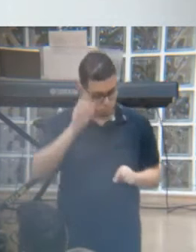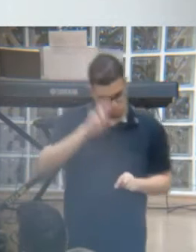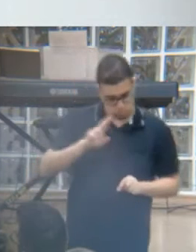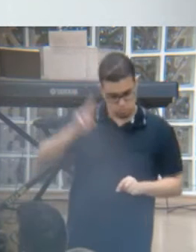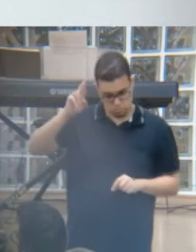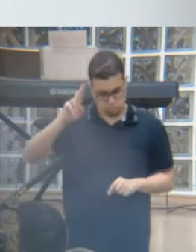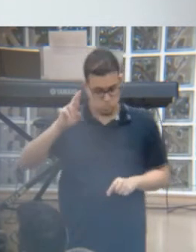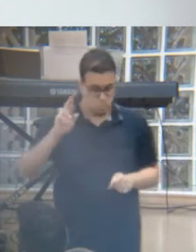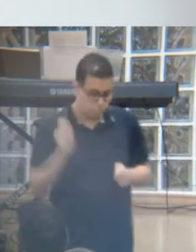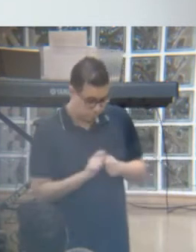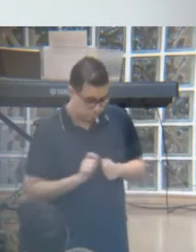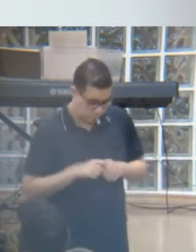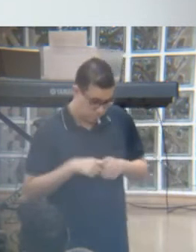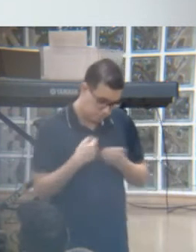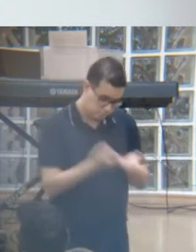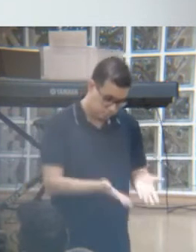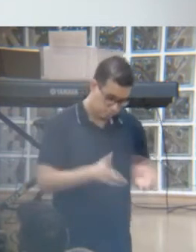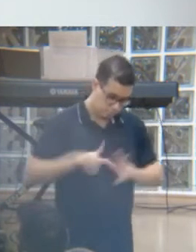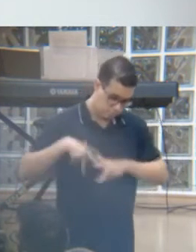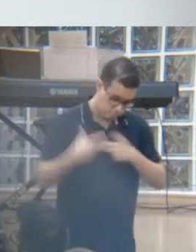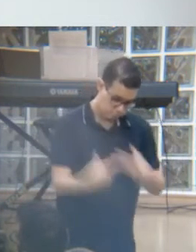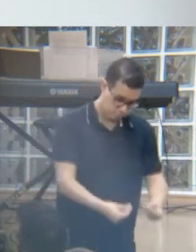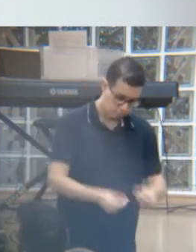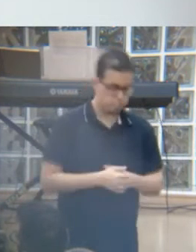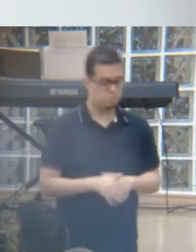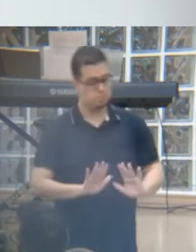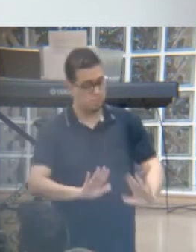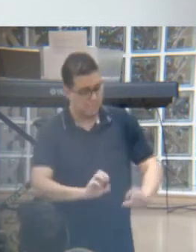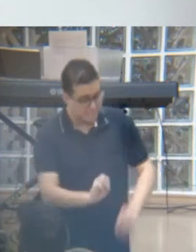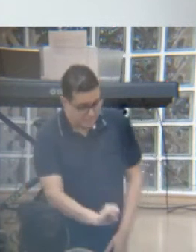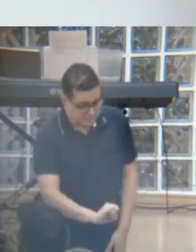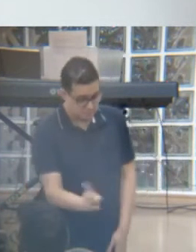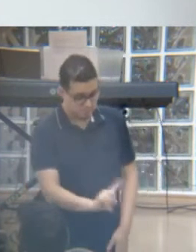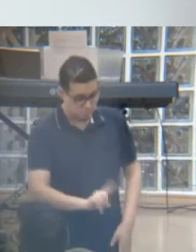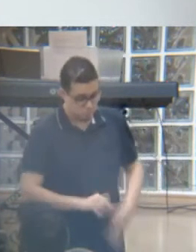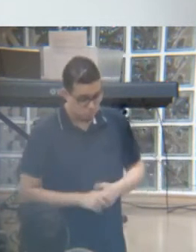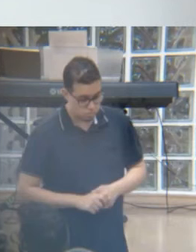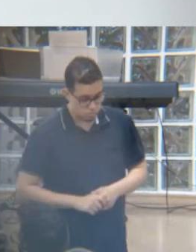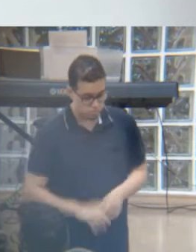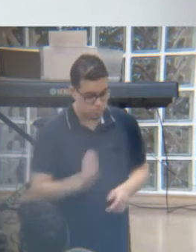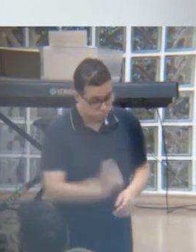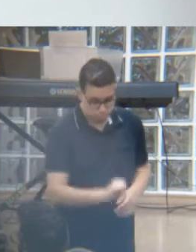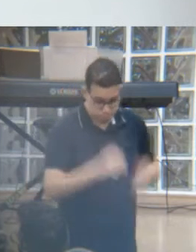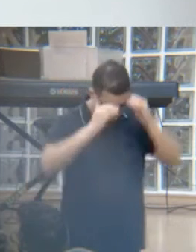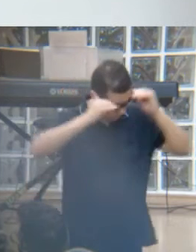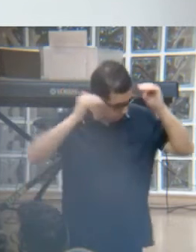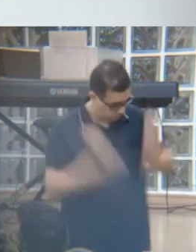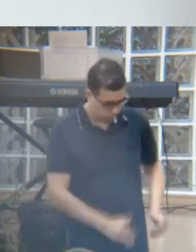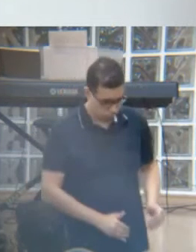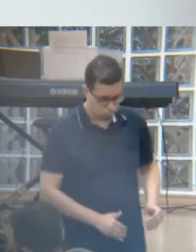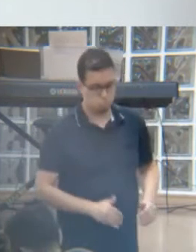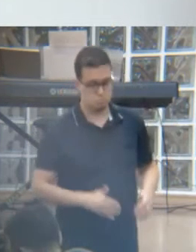recompensá-los pelo cumprimento. Caso contrário, se não cumprirem a vossa parte